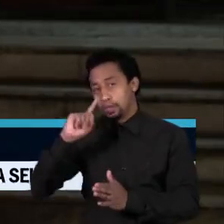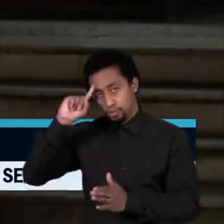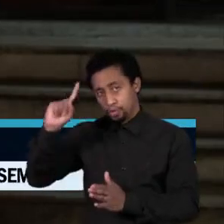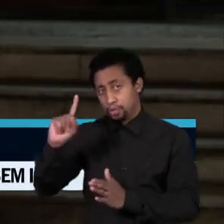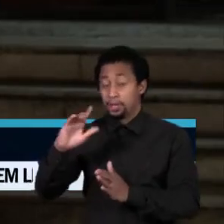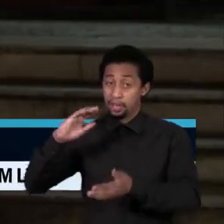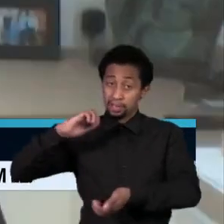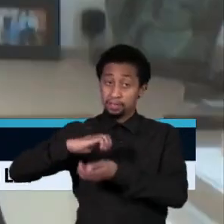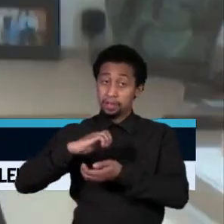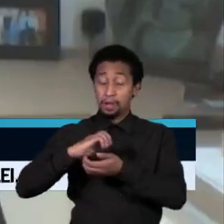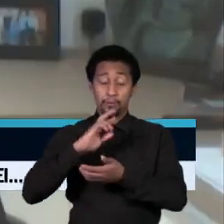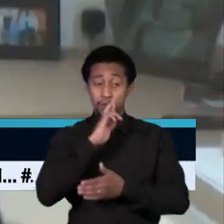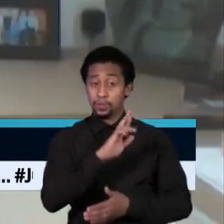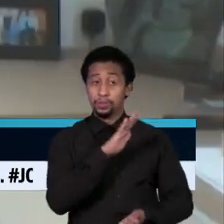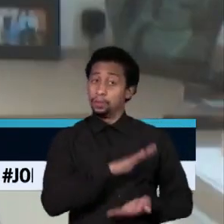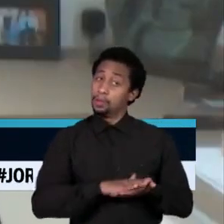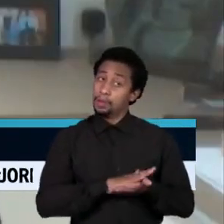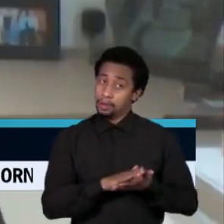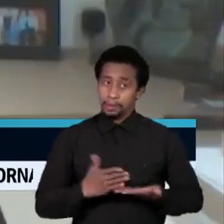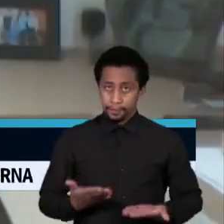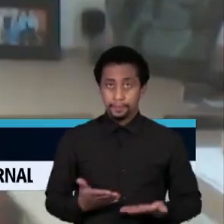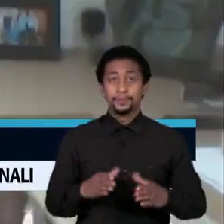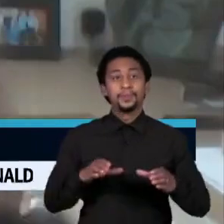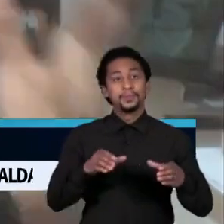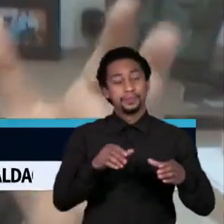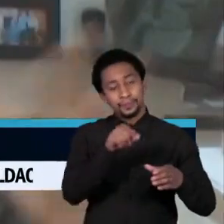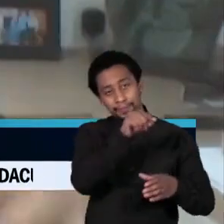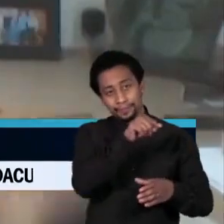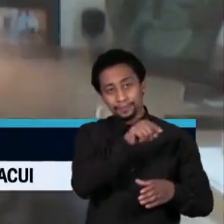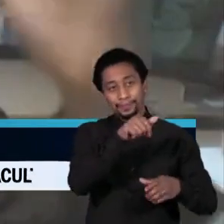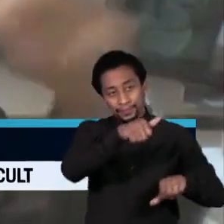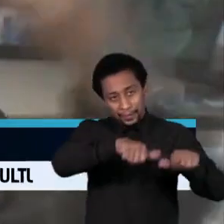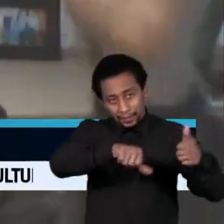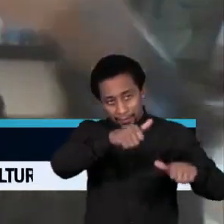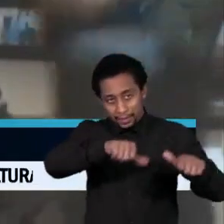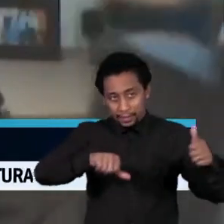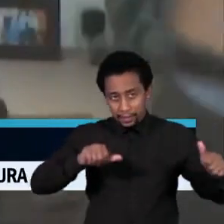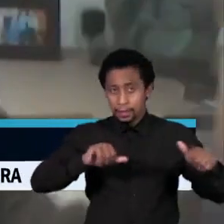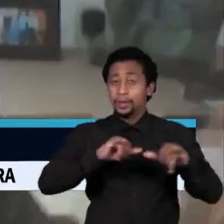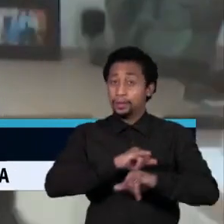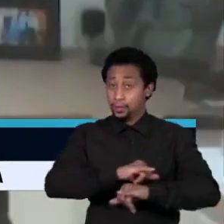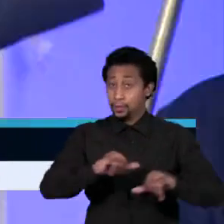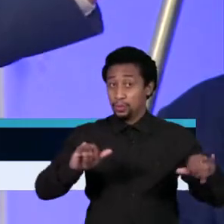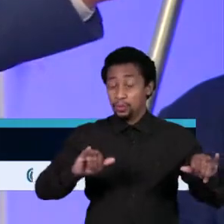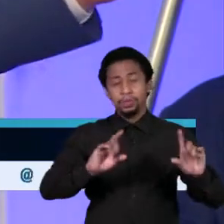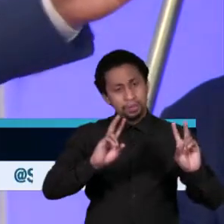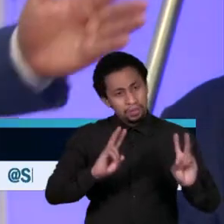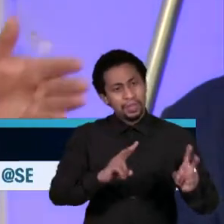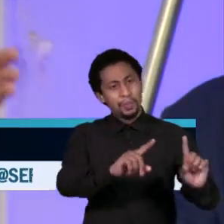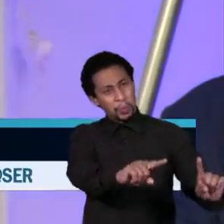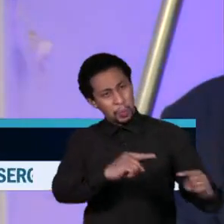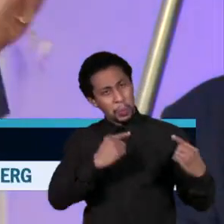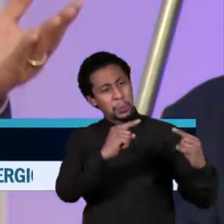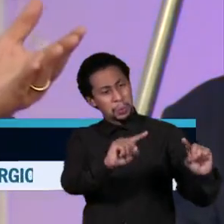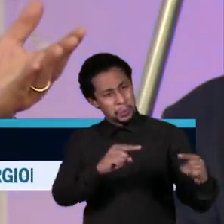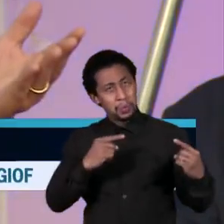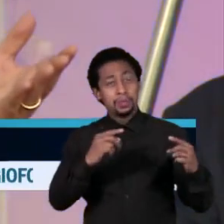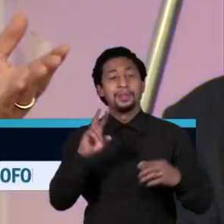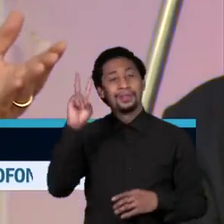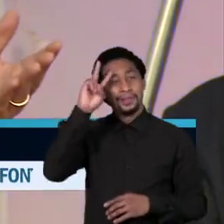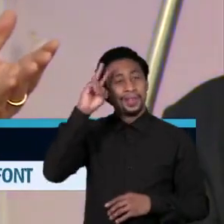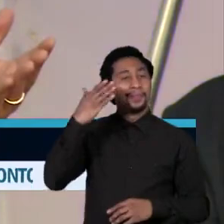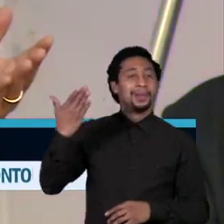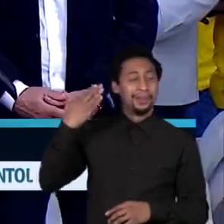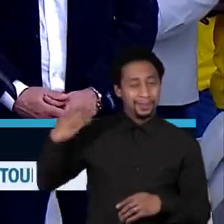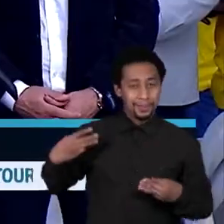manifestar sobre o assunto. Na avaliação do constitucionalista, sempre que se vê atacado, como no caso do escândalo de corrupção no Ministério